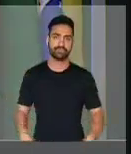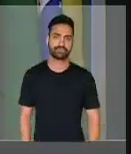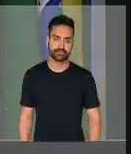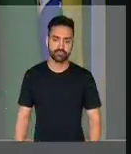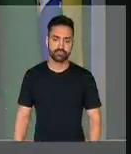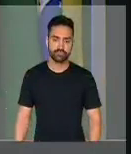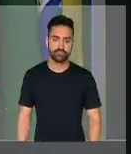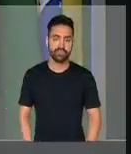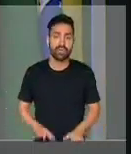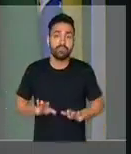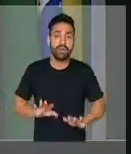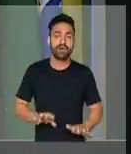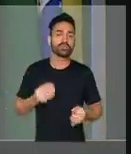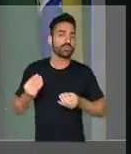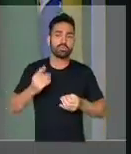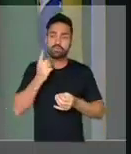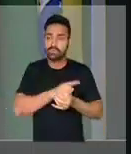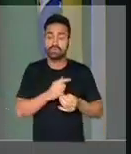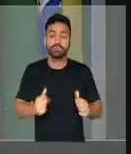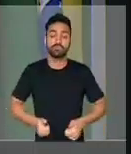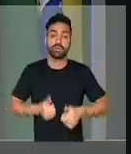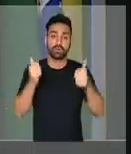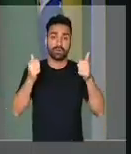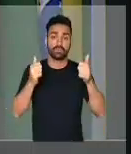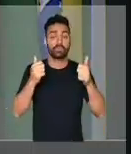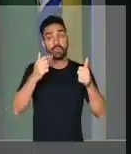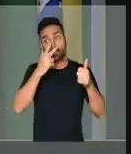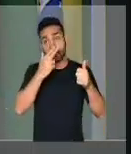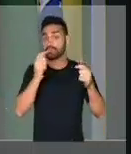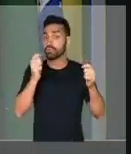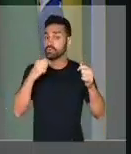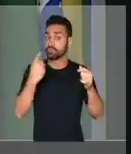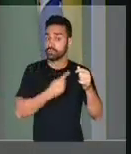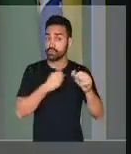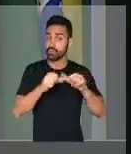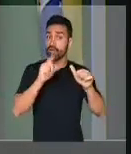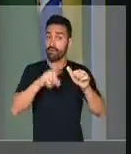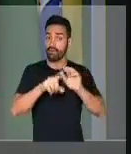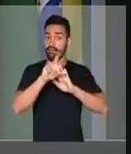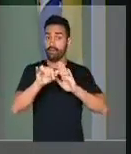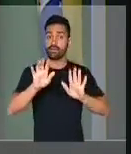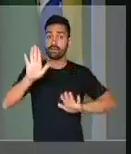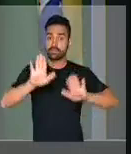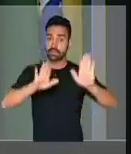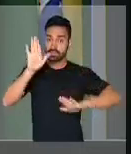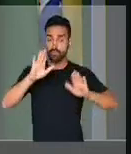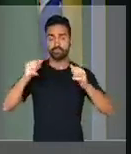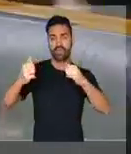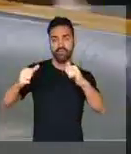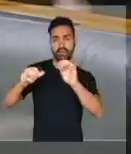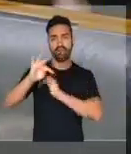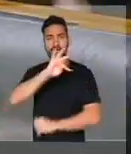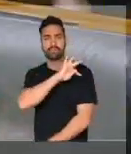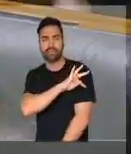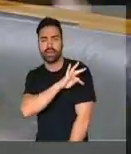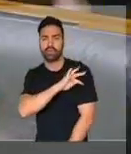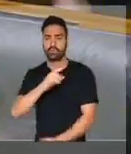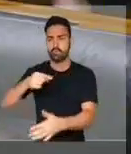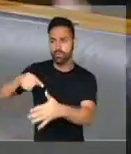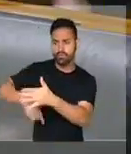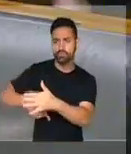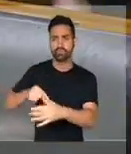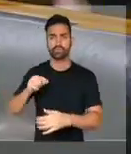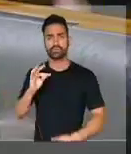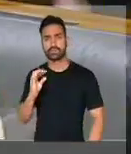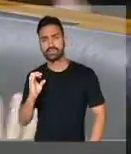Lippe, aperfeiçoar? Acredito que na lei de licitação, fazer uma avaliação técnica profunda